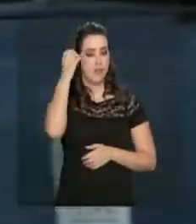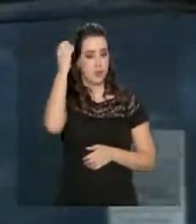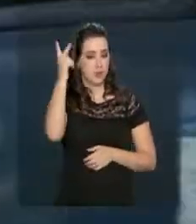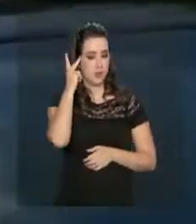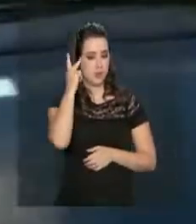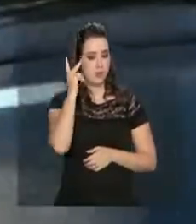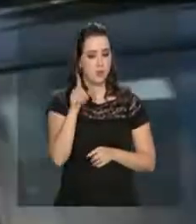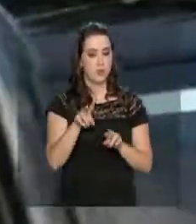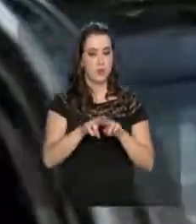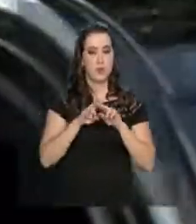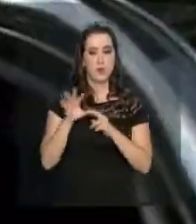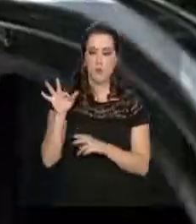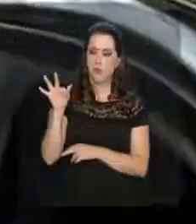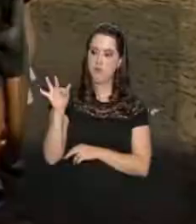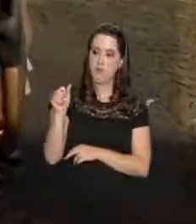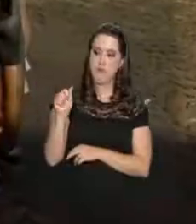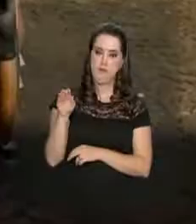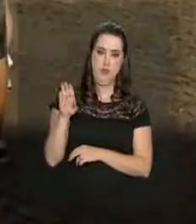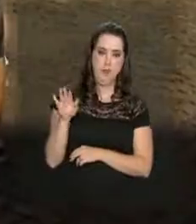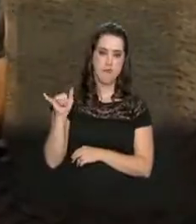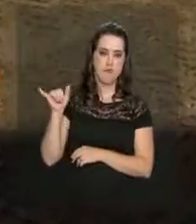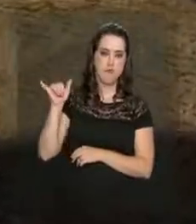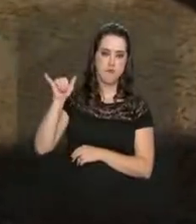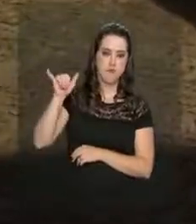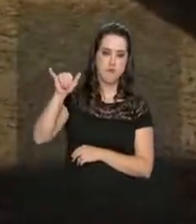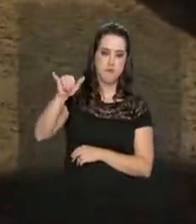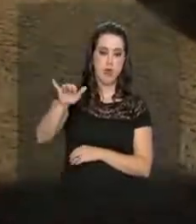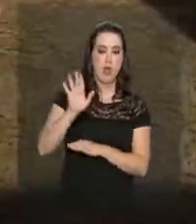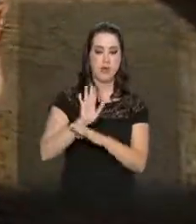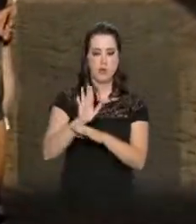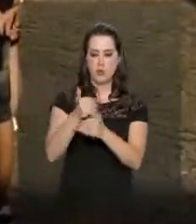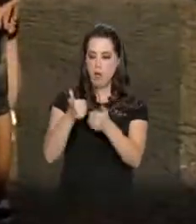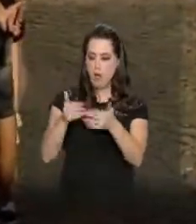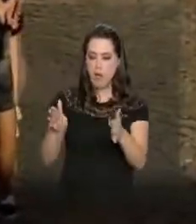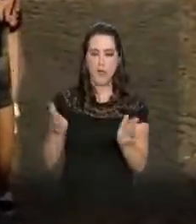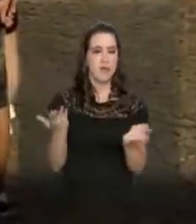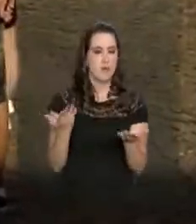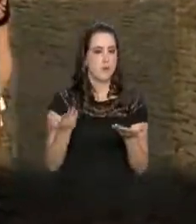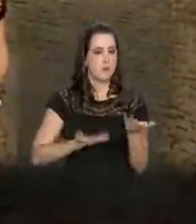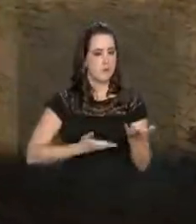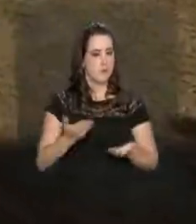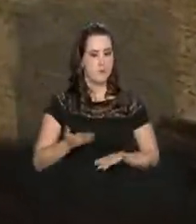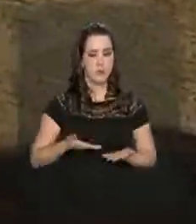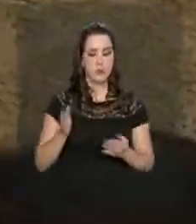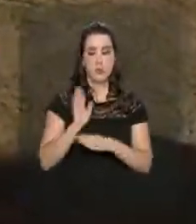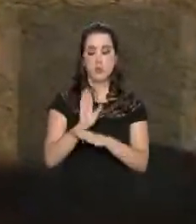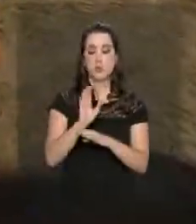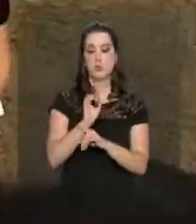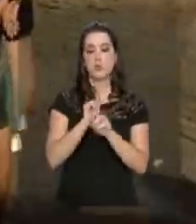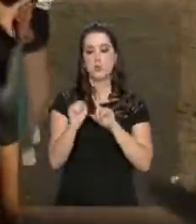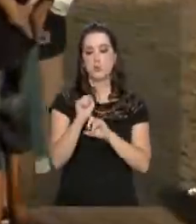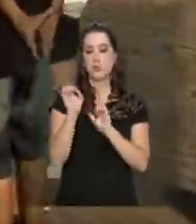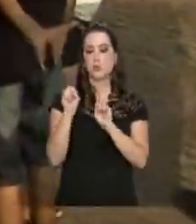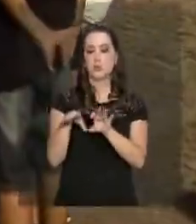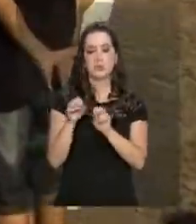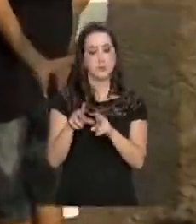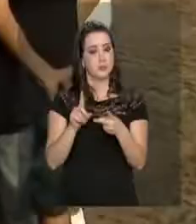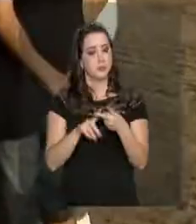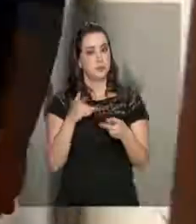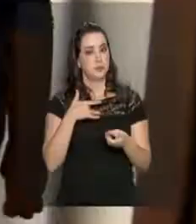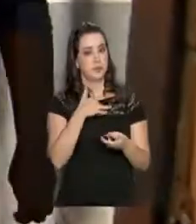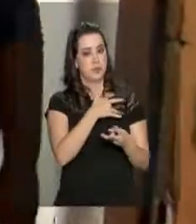foi feita pela força aérea brasileira o governo dá suporte abrindo a porta dos serviços públicos de assistência e educação e